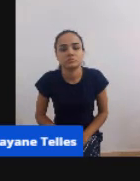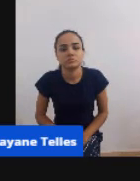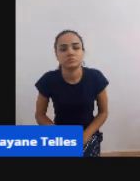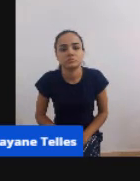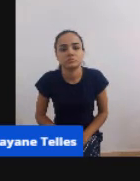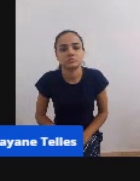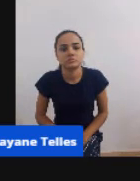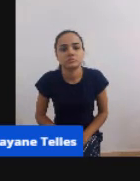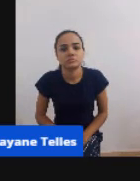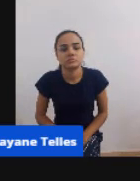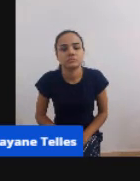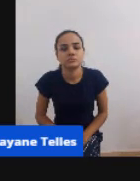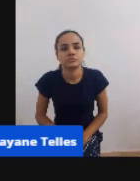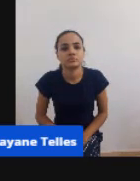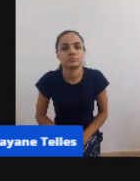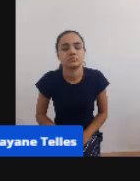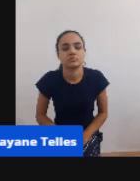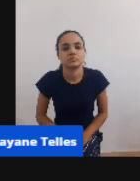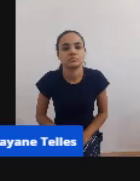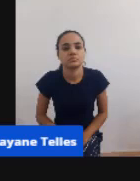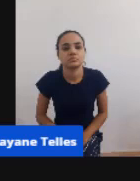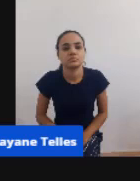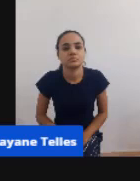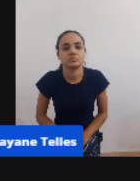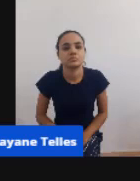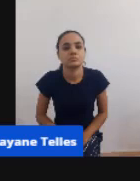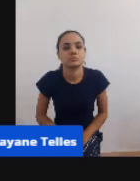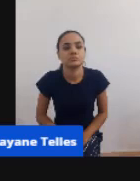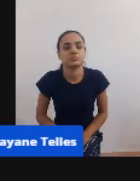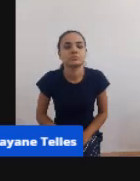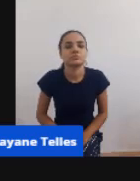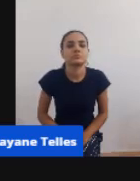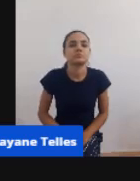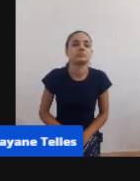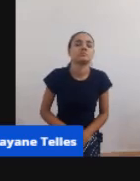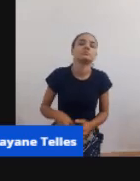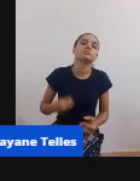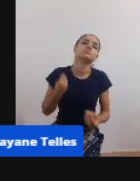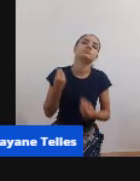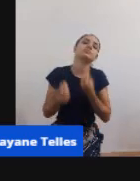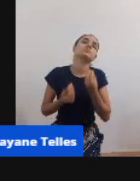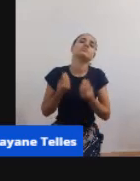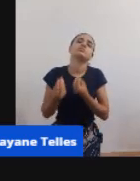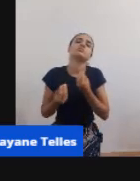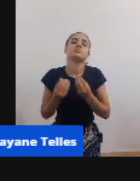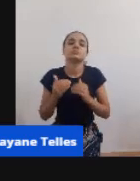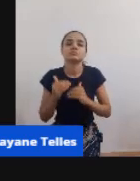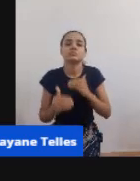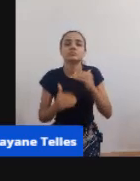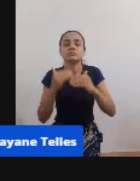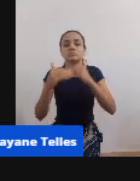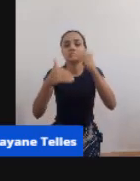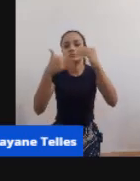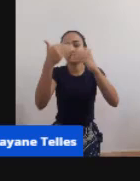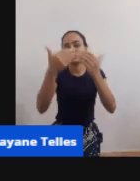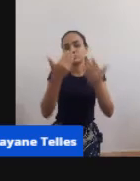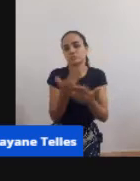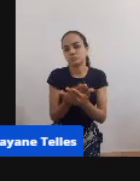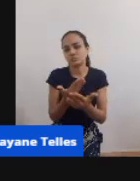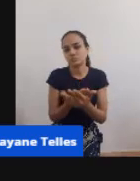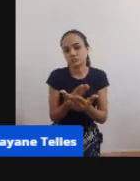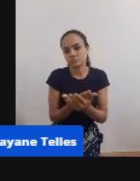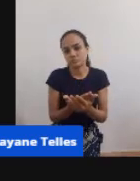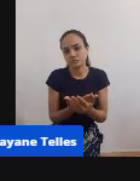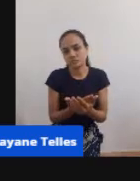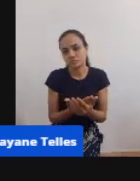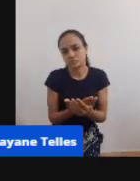Bem, e como que nós vamos desenvolver essa aula propriamente dita? Nós comentamos assim, essa aula ela pode